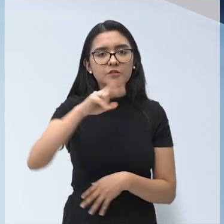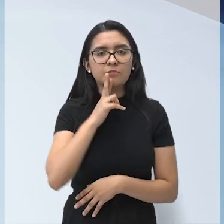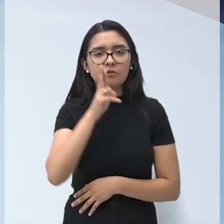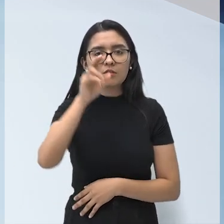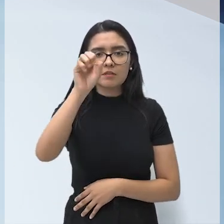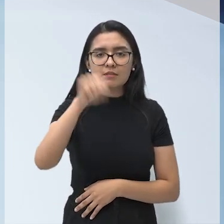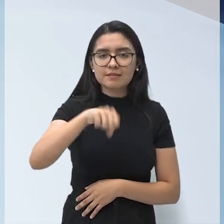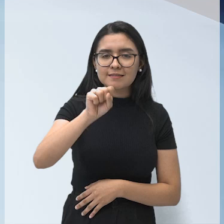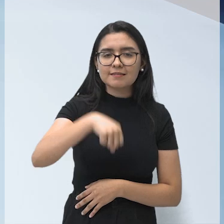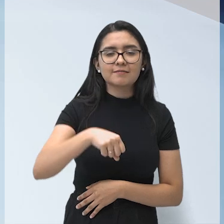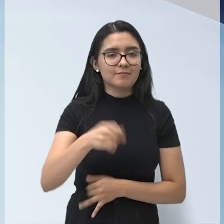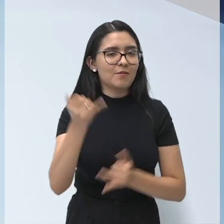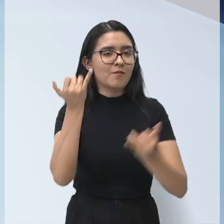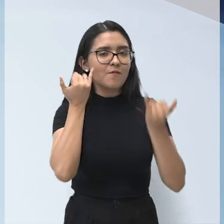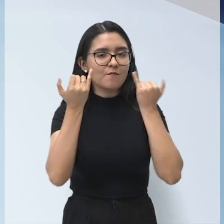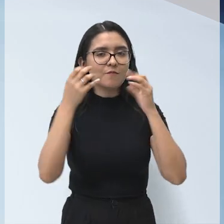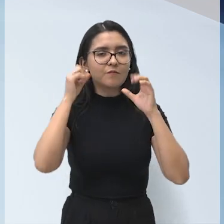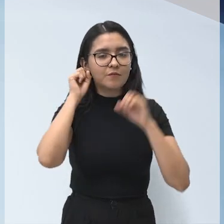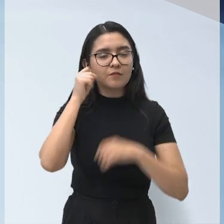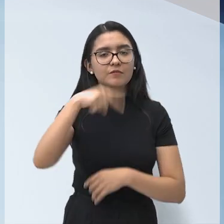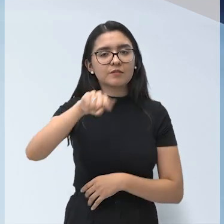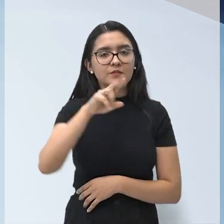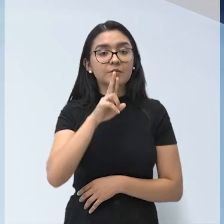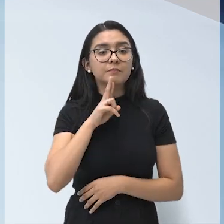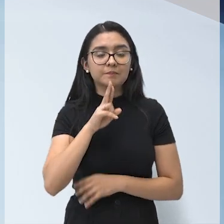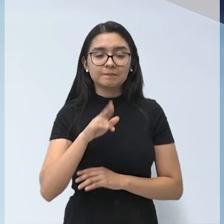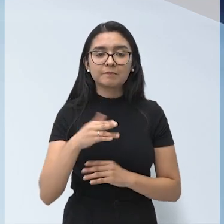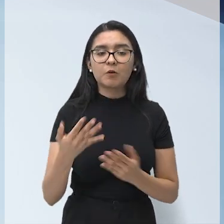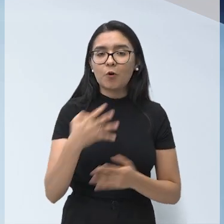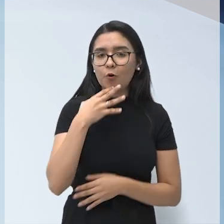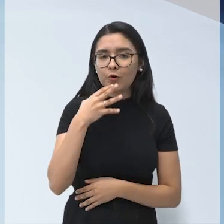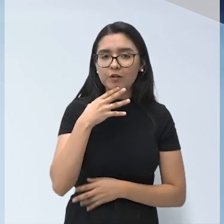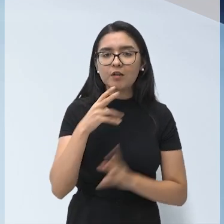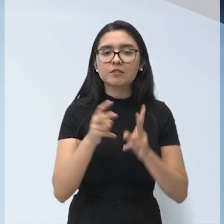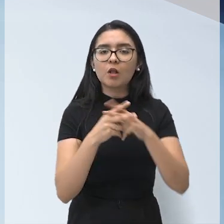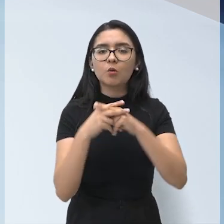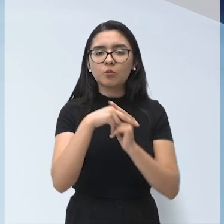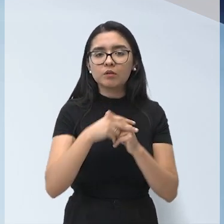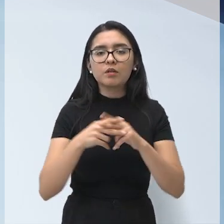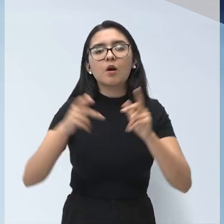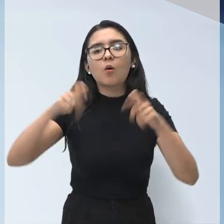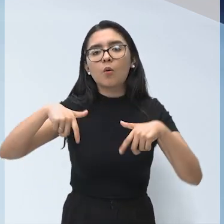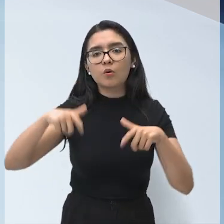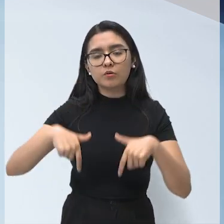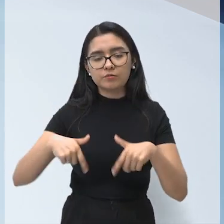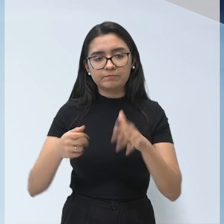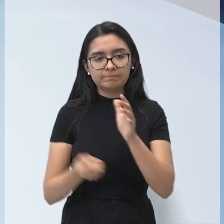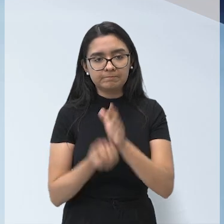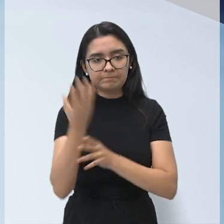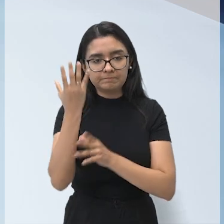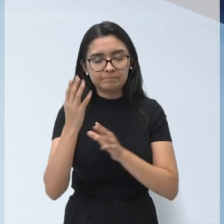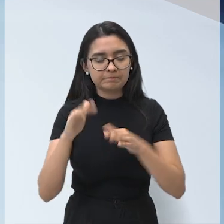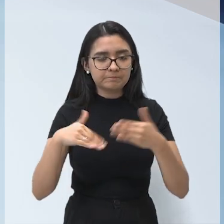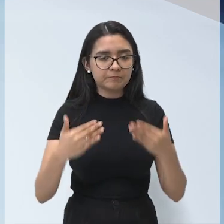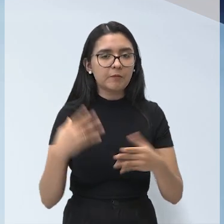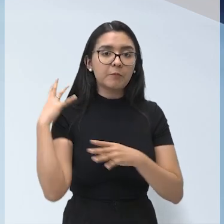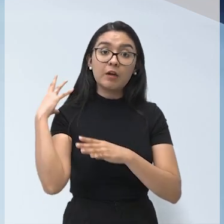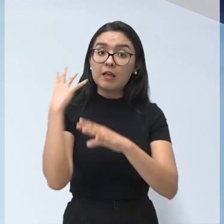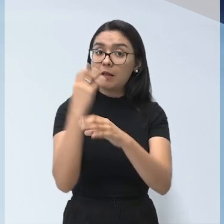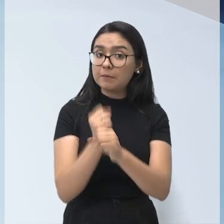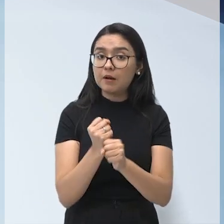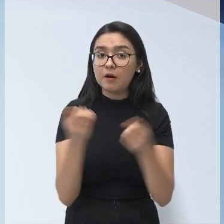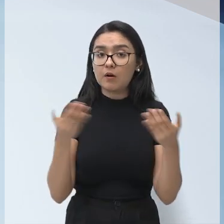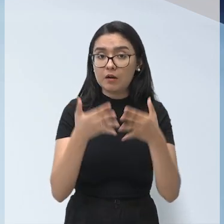acabei de escutar aqui. Vocês já sabem qual é essa luta e já sabem de onde ela veio, né? Vamos relembrar? Para quem não